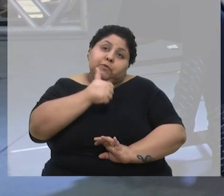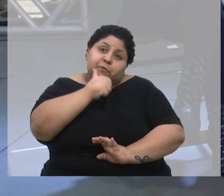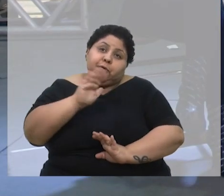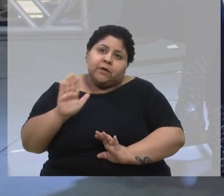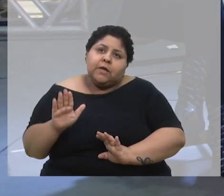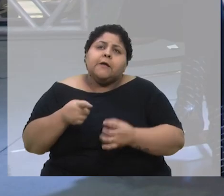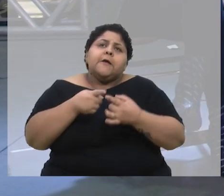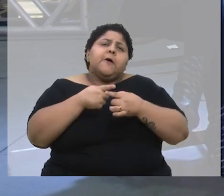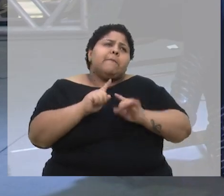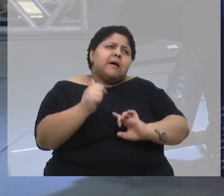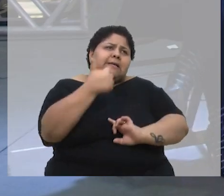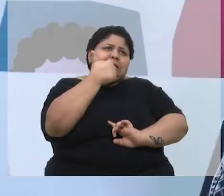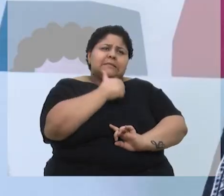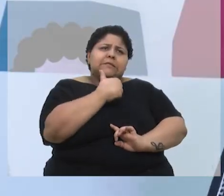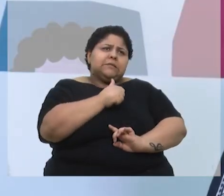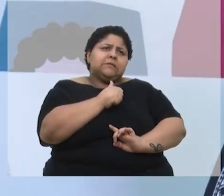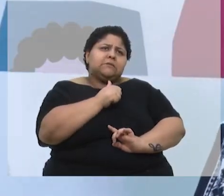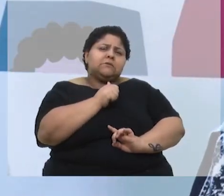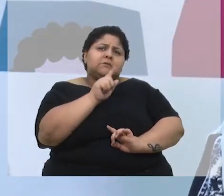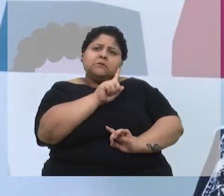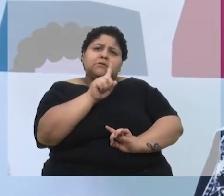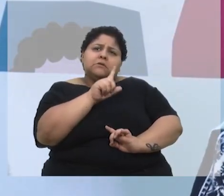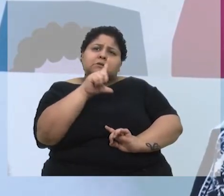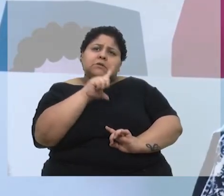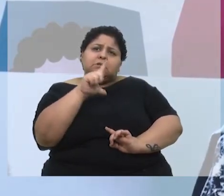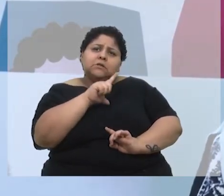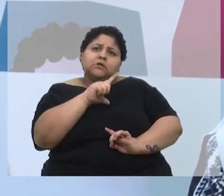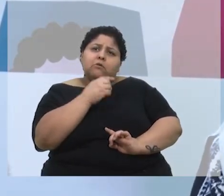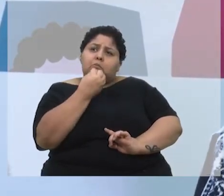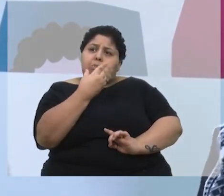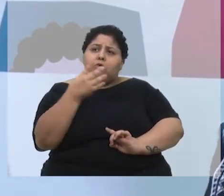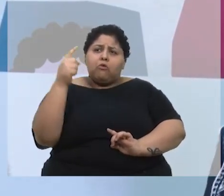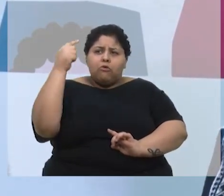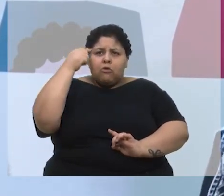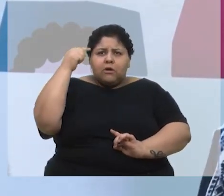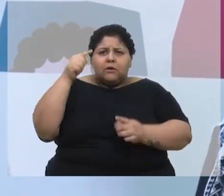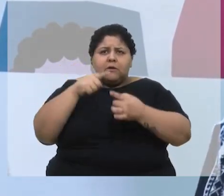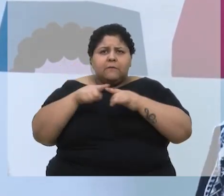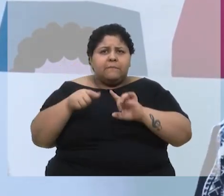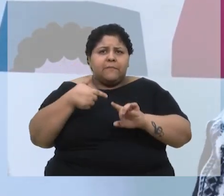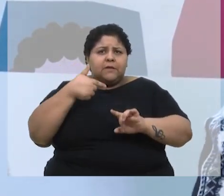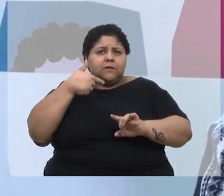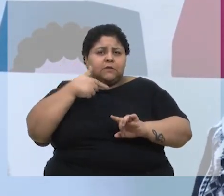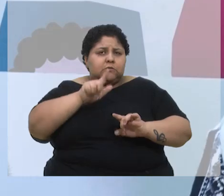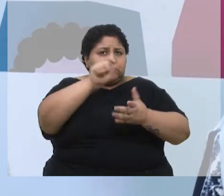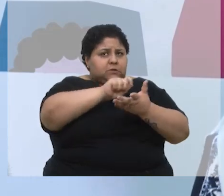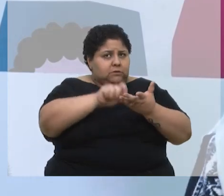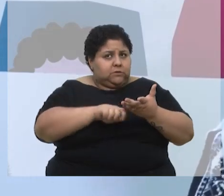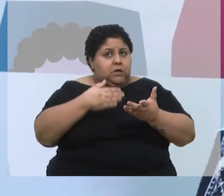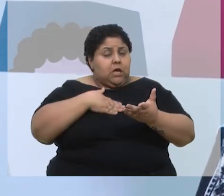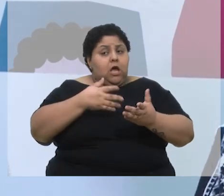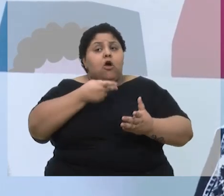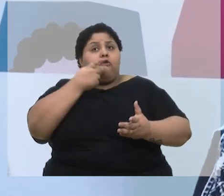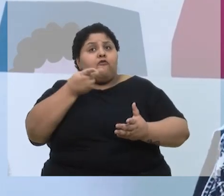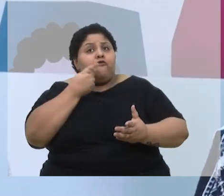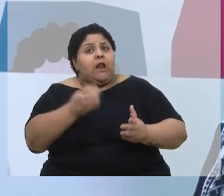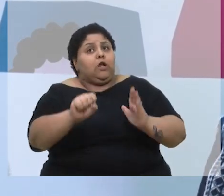um trabalho assim artístico como é o caso da Genevieve, né? Que, aliás, posso falar? Eu ia